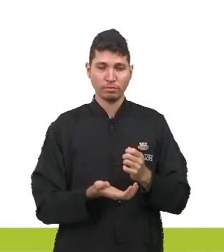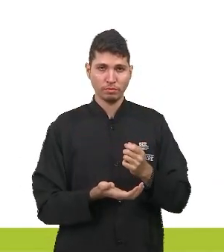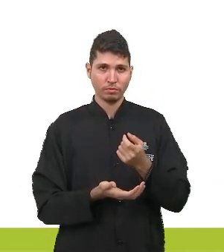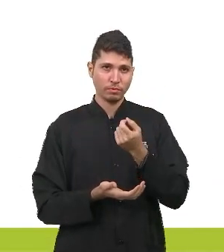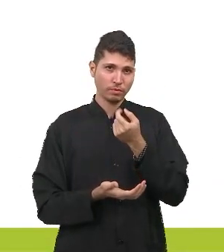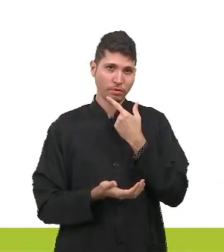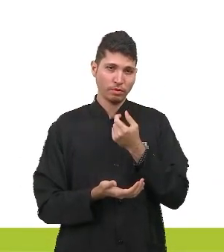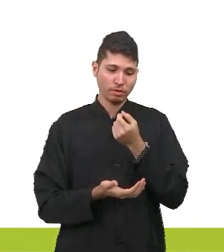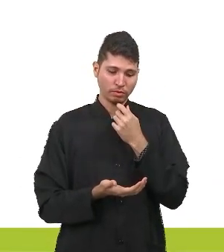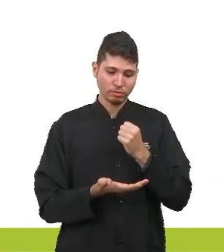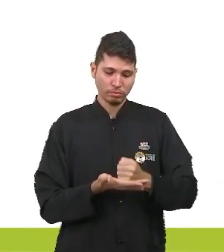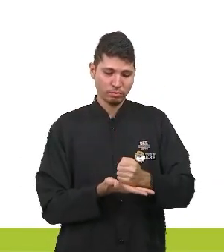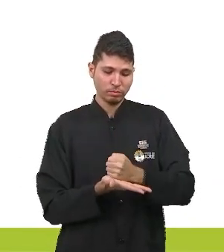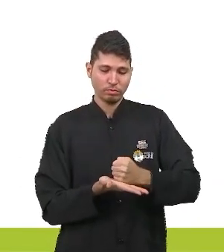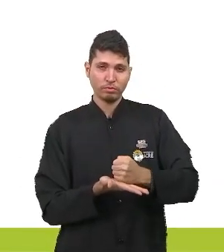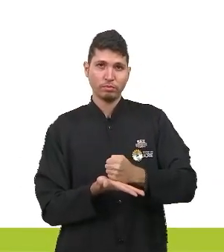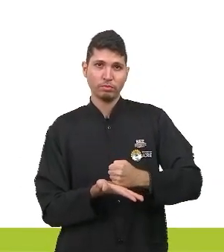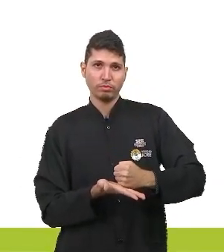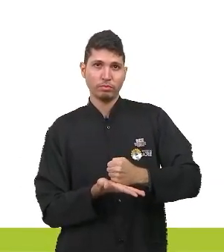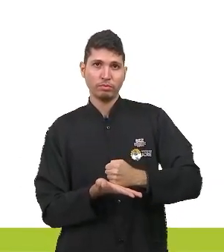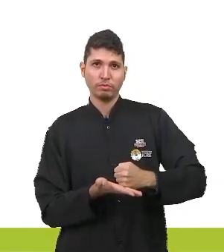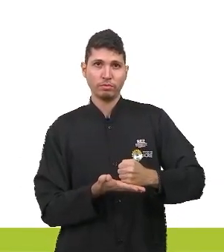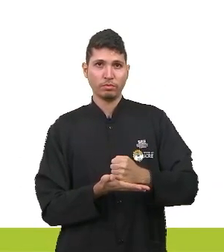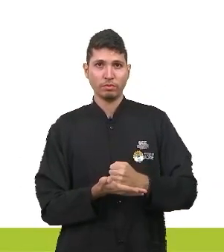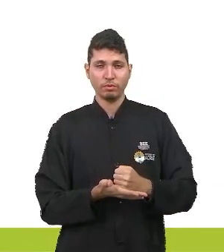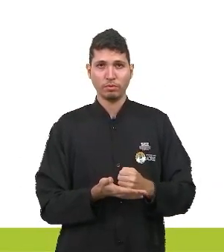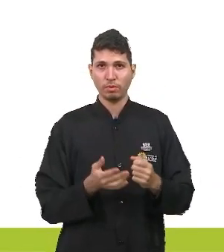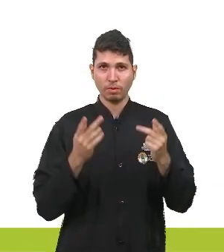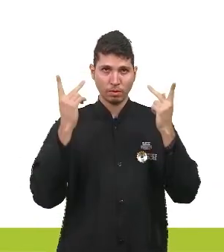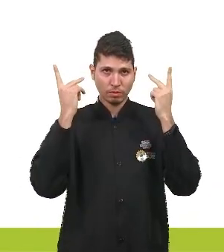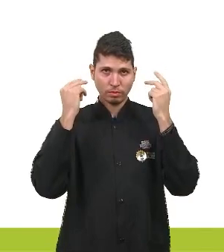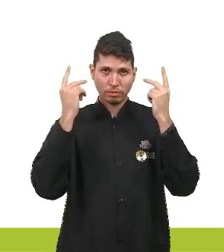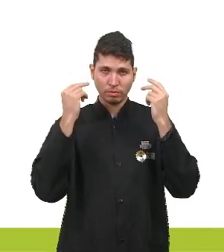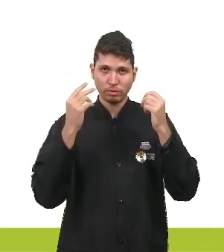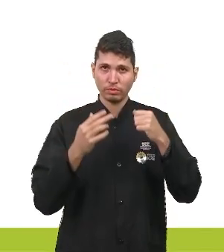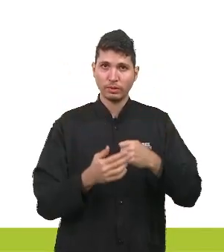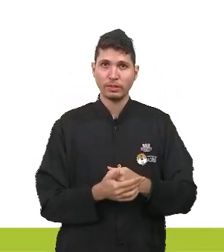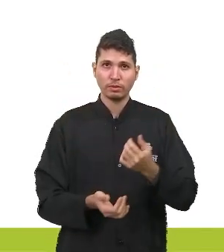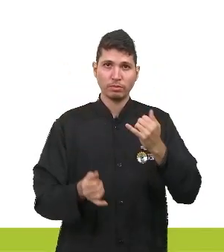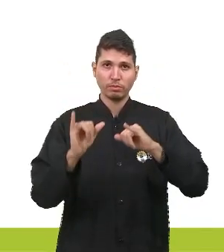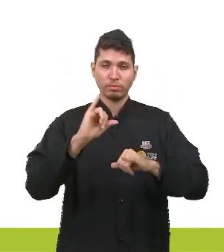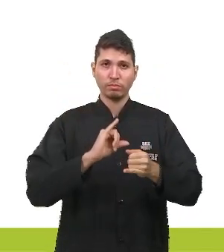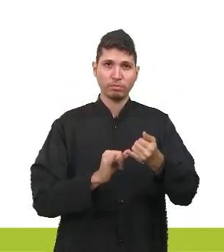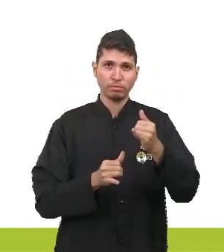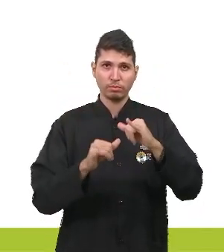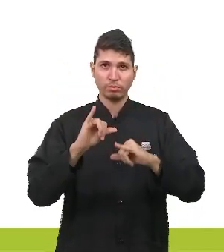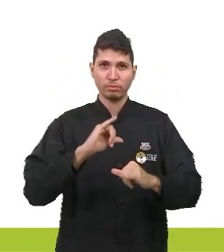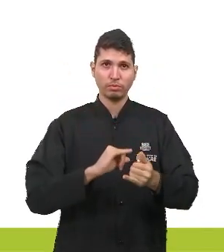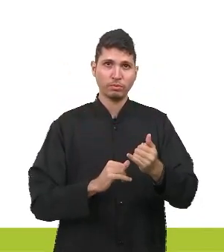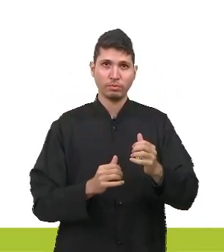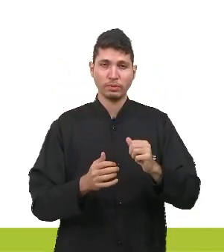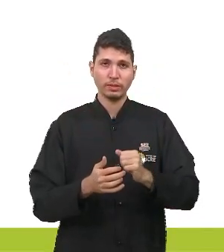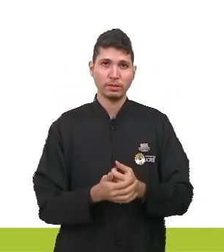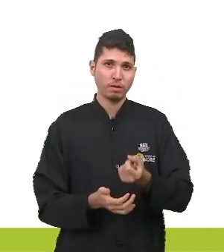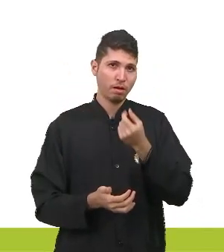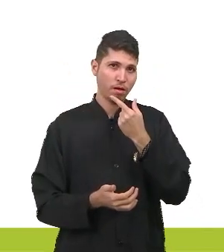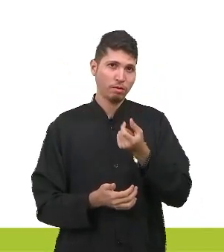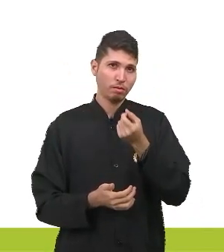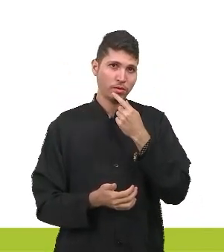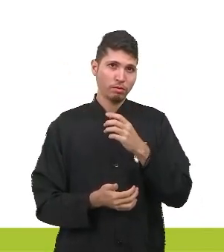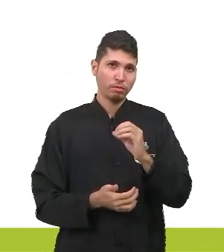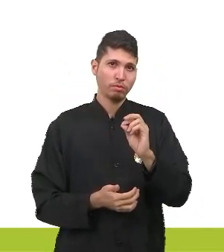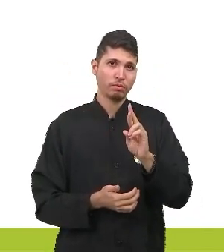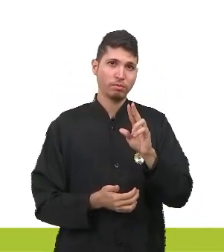falando de farmácia, de remédio, é comum o emprego de substâncias de revestimento em medicamentos de uso